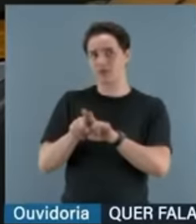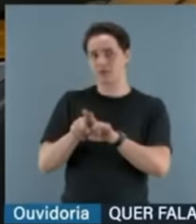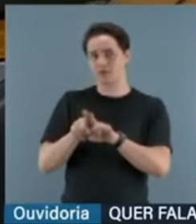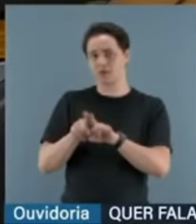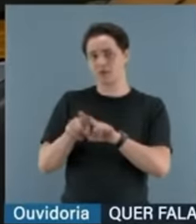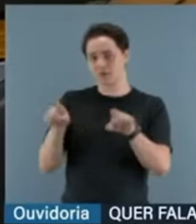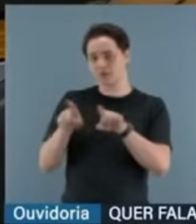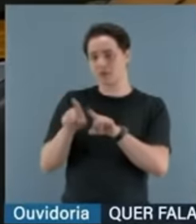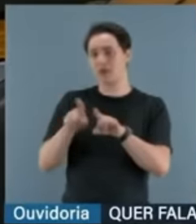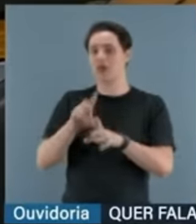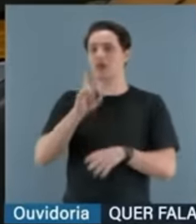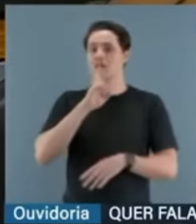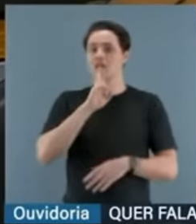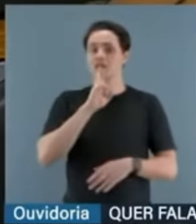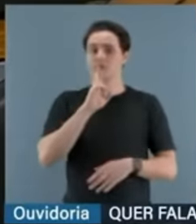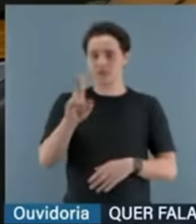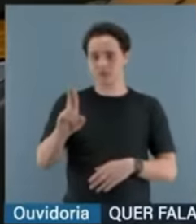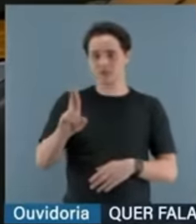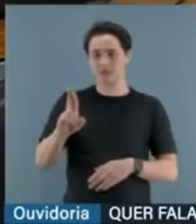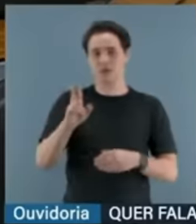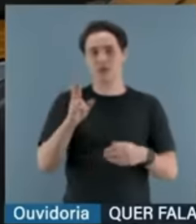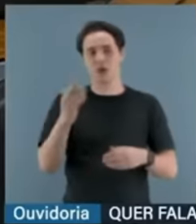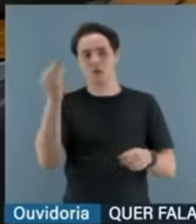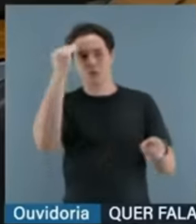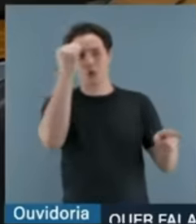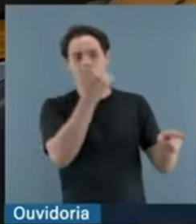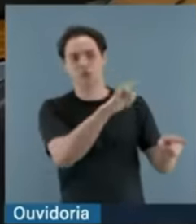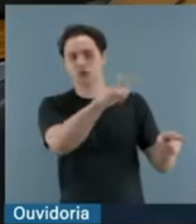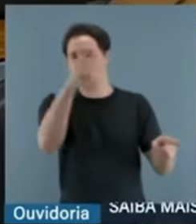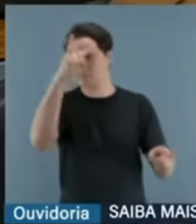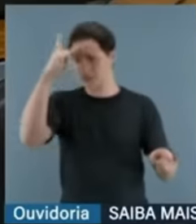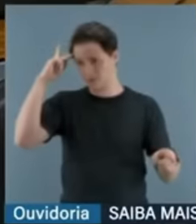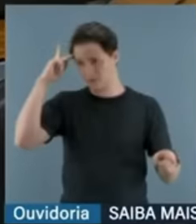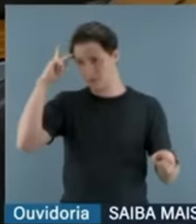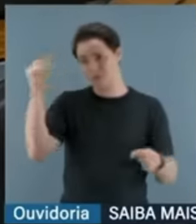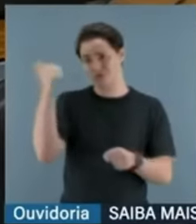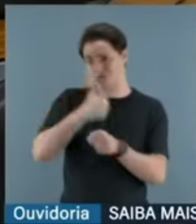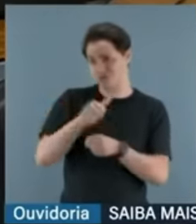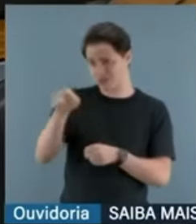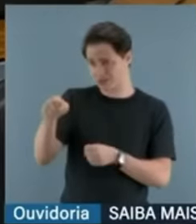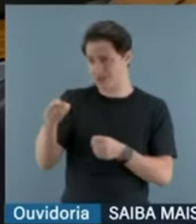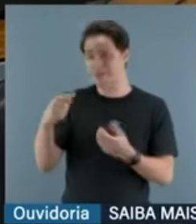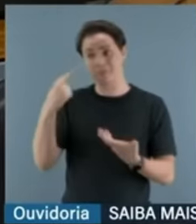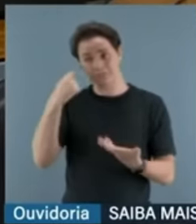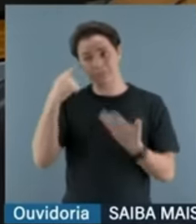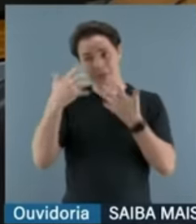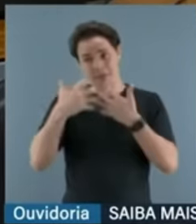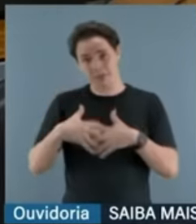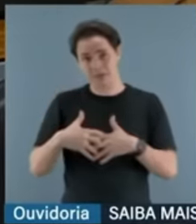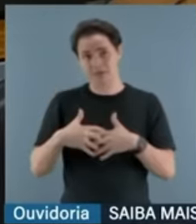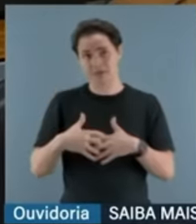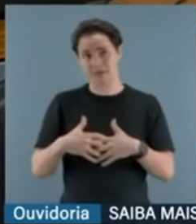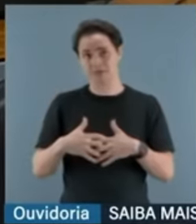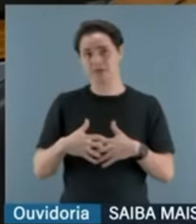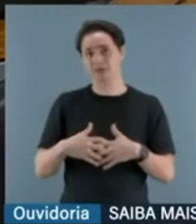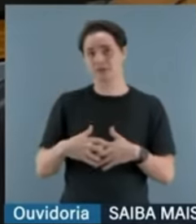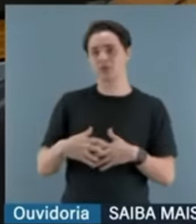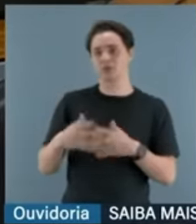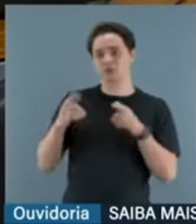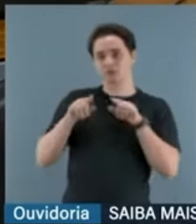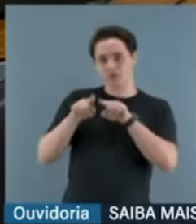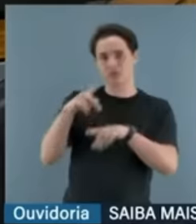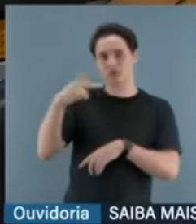o senhor vai acabar respondendo também pela culpabilidade dos demais. Pense bem nisso. Acabou. Na medida da sua